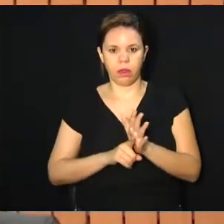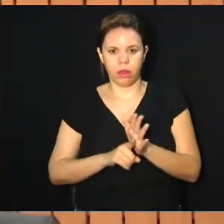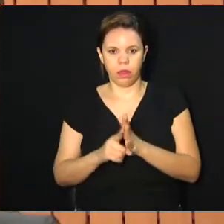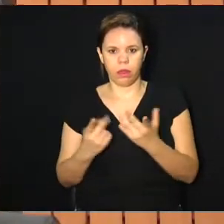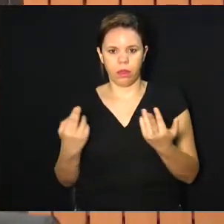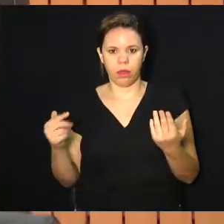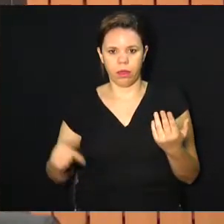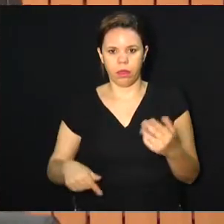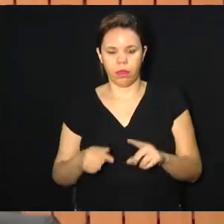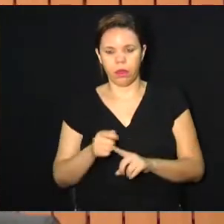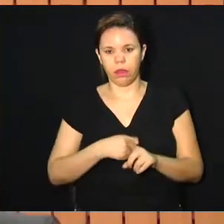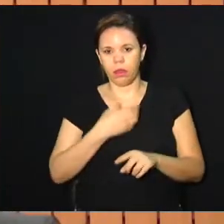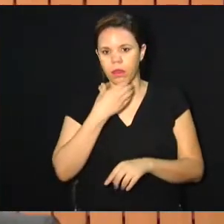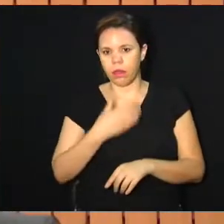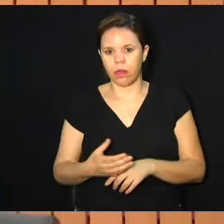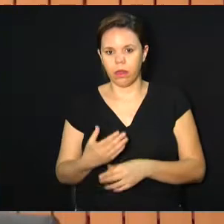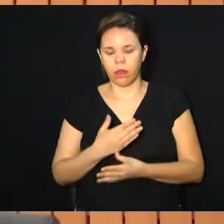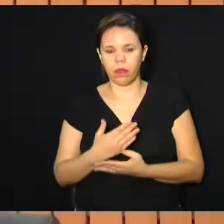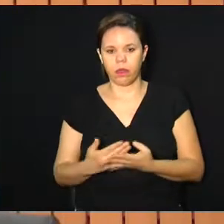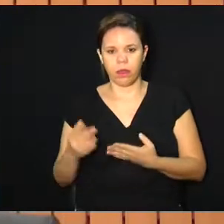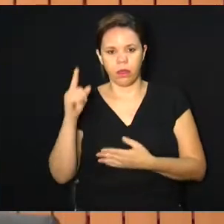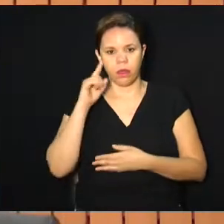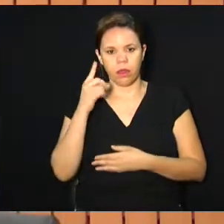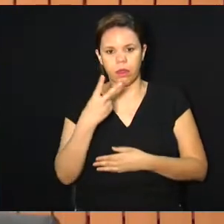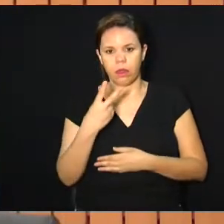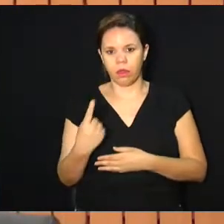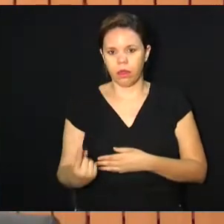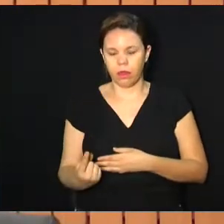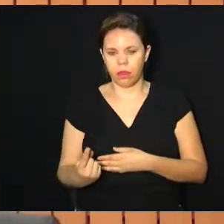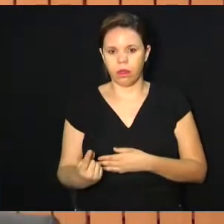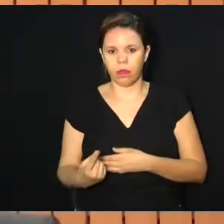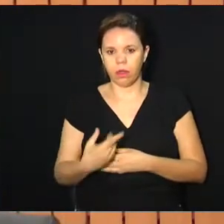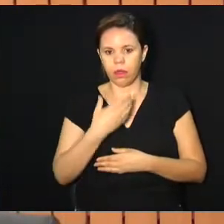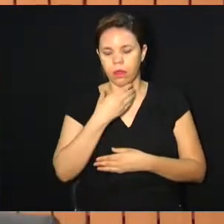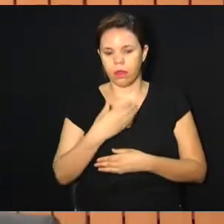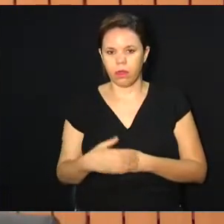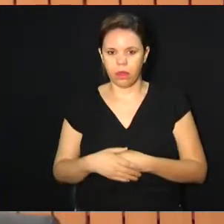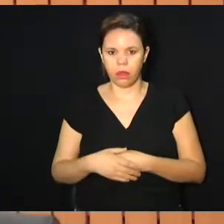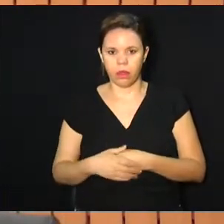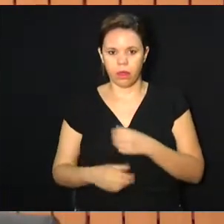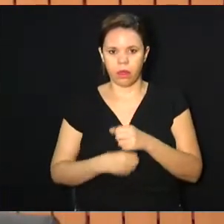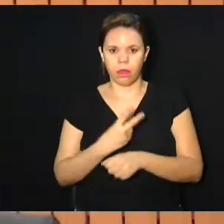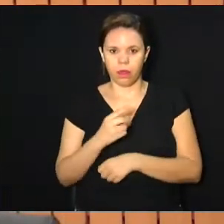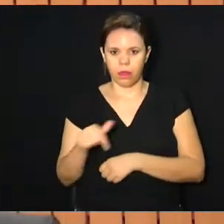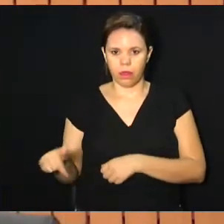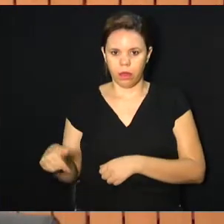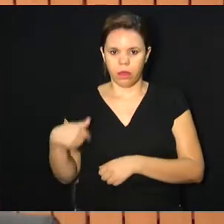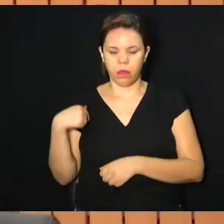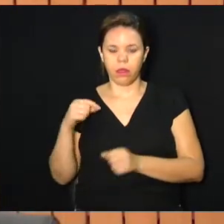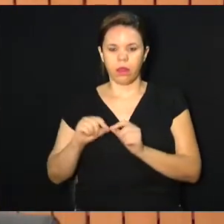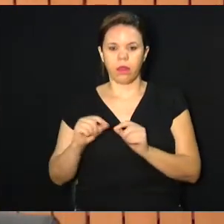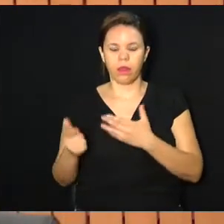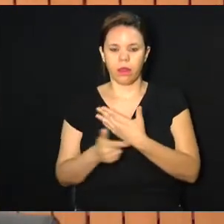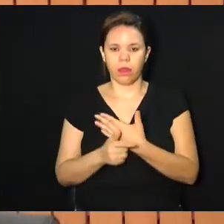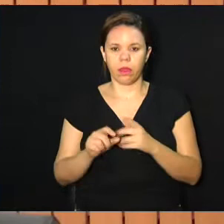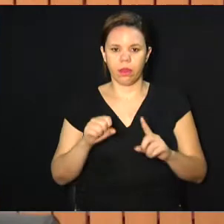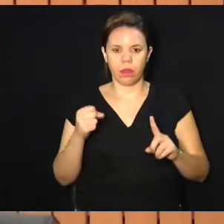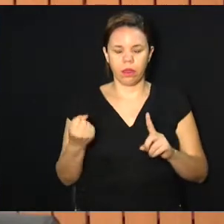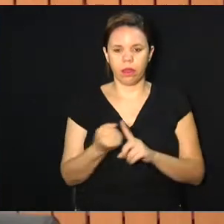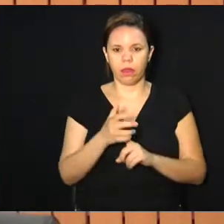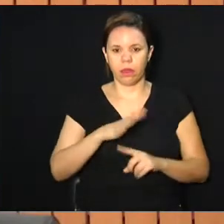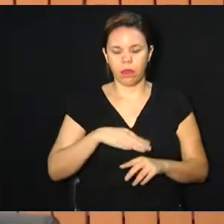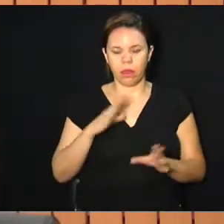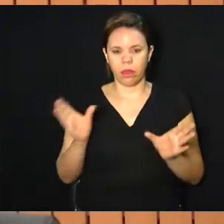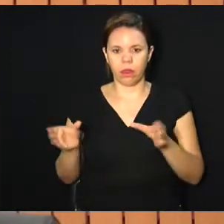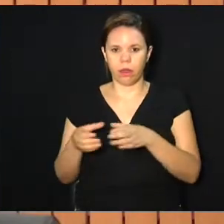aqui, foi no Natal, começou dia 21 de dezembro lá de 2017 a consulta. Quem fez esse papel foi a sociedade civil. Um grupo lá com o